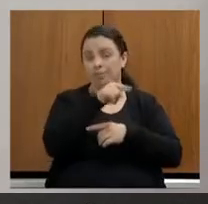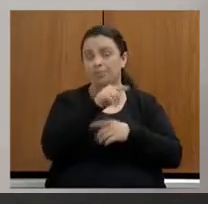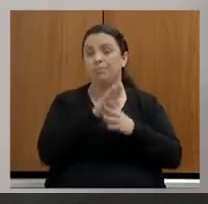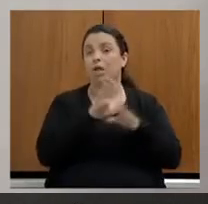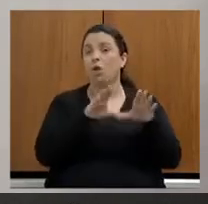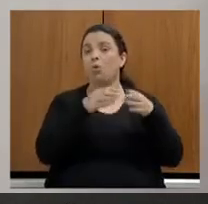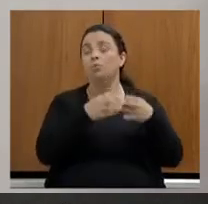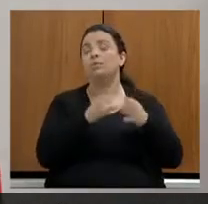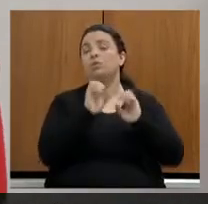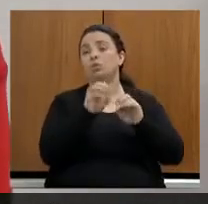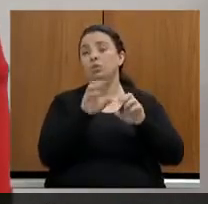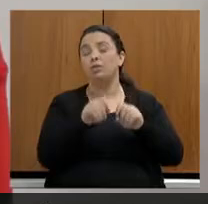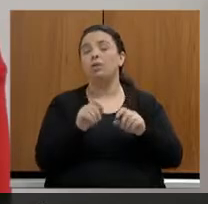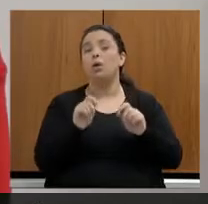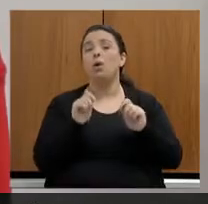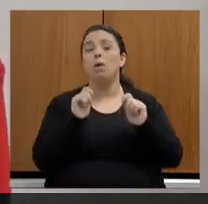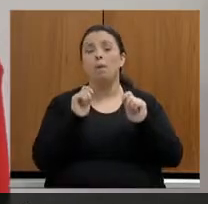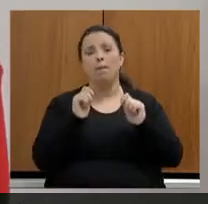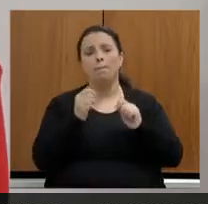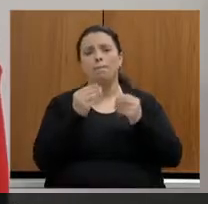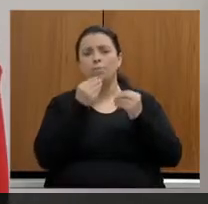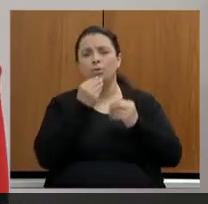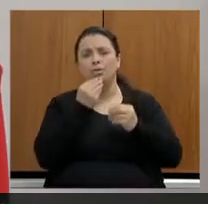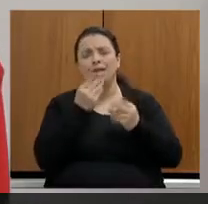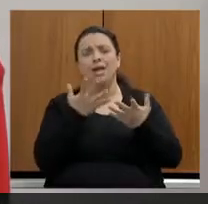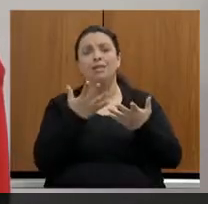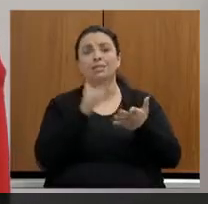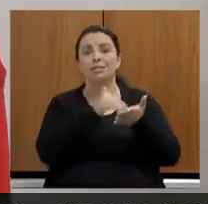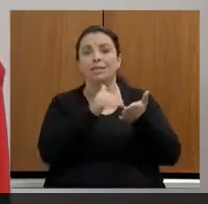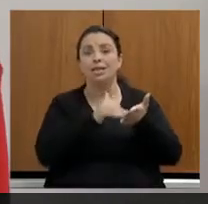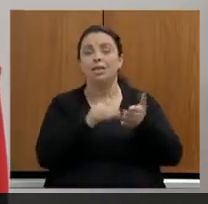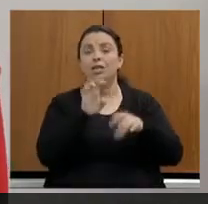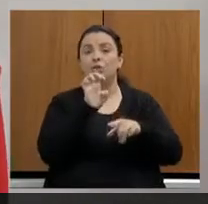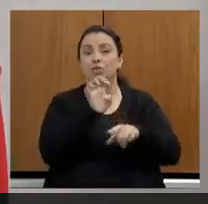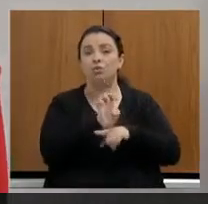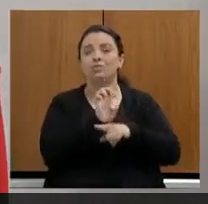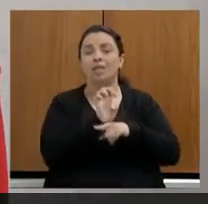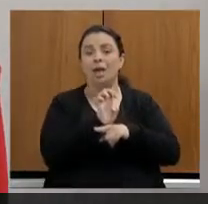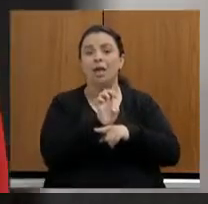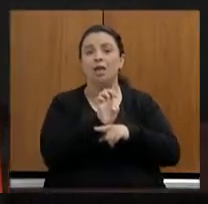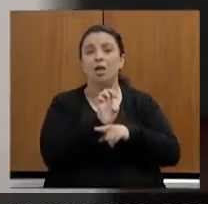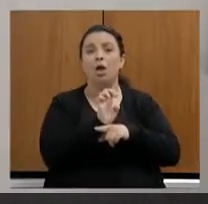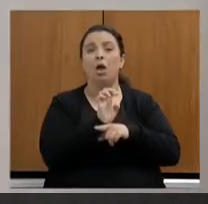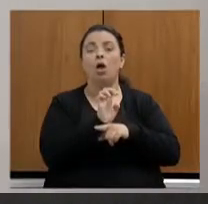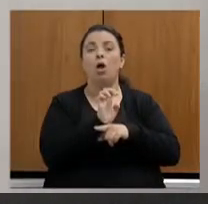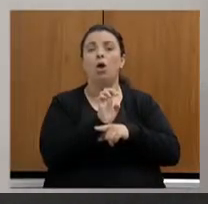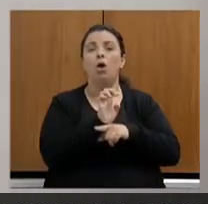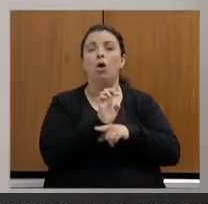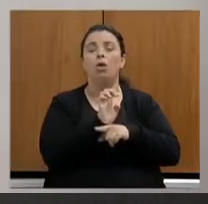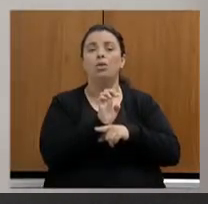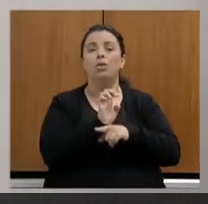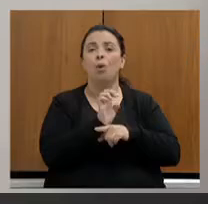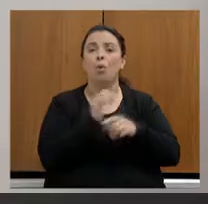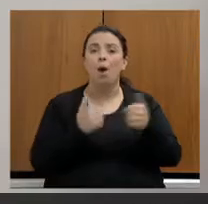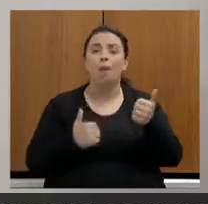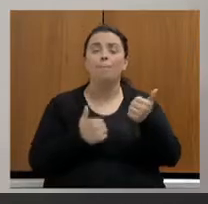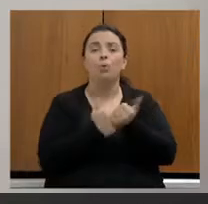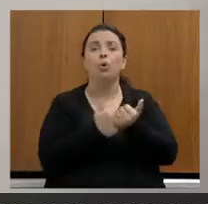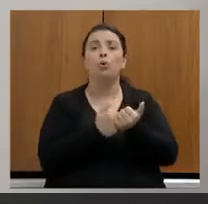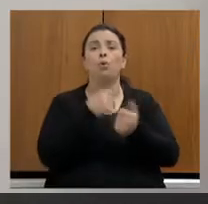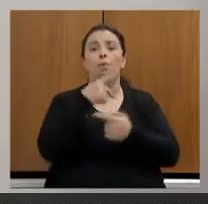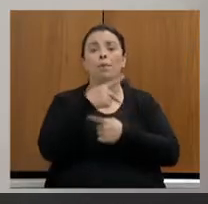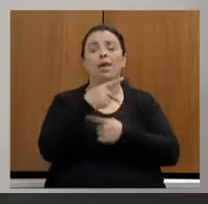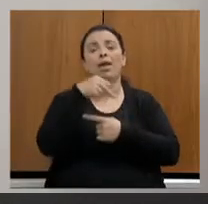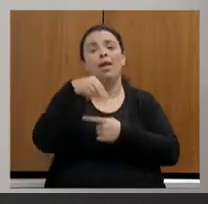de educação pudesse contar com a secretaria de estado em relação ao plano Estadual de Educação o plano é uma lei estadual